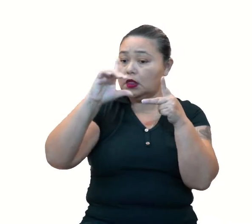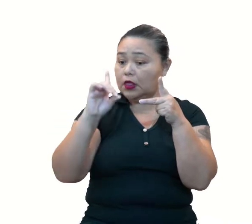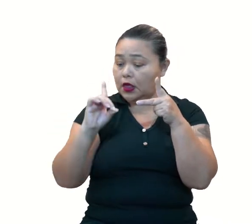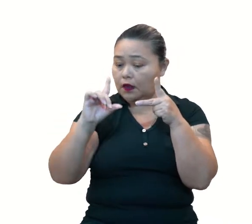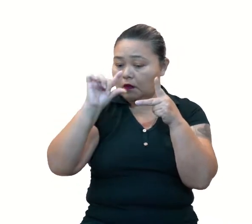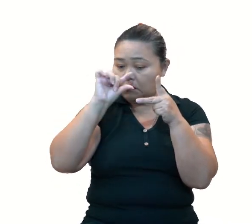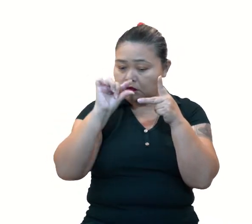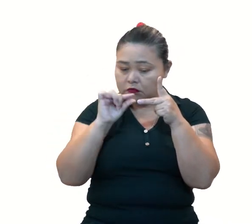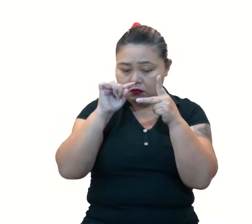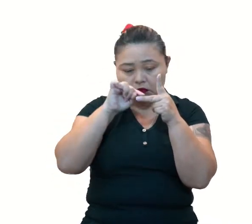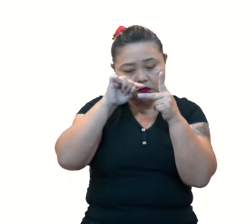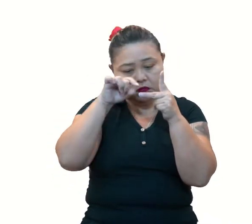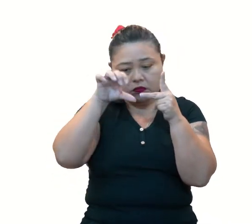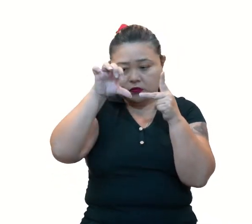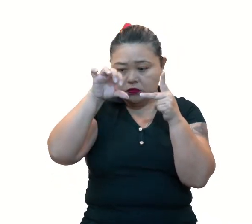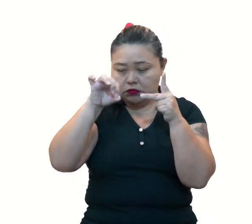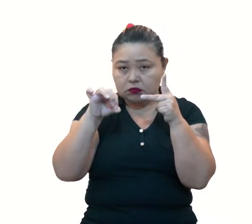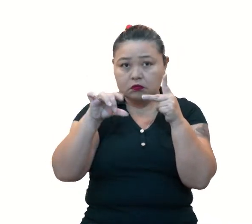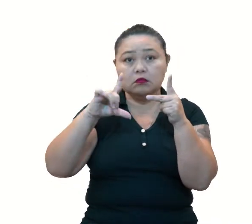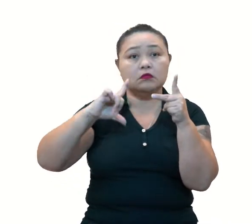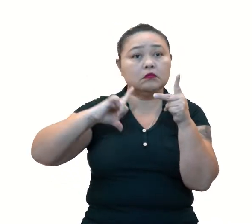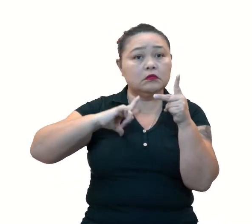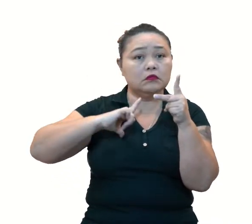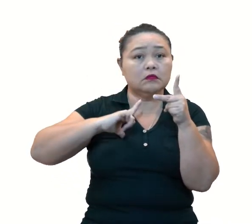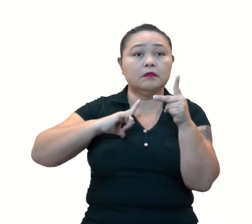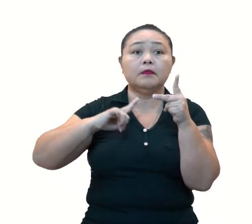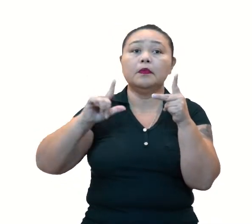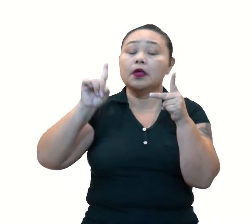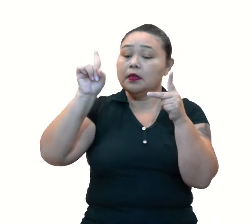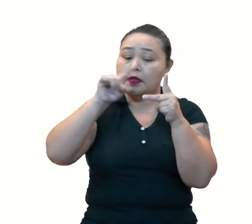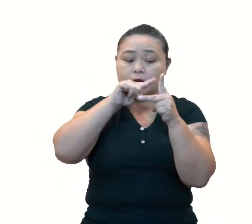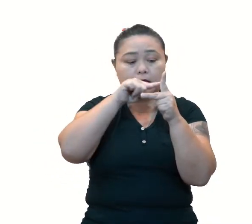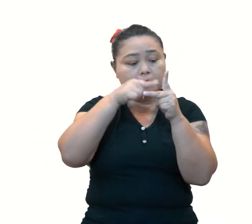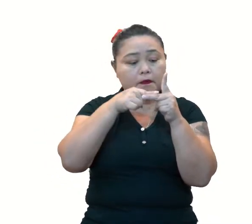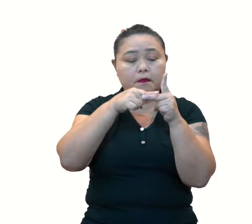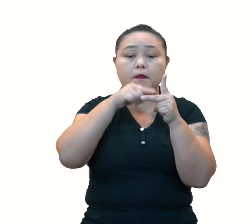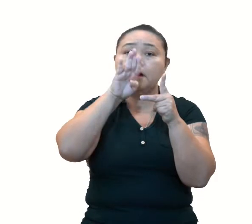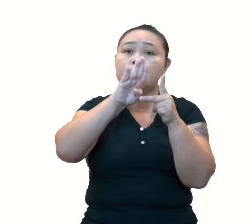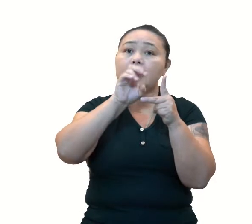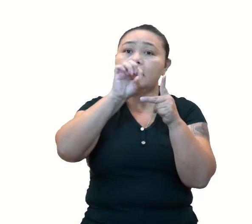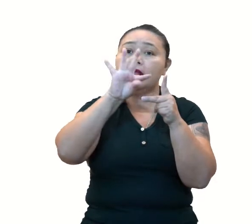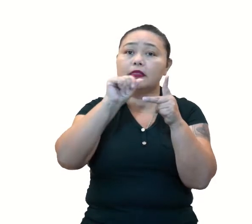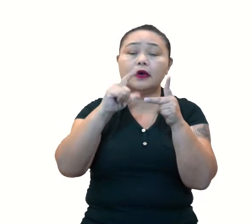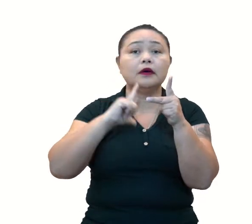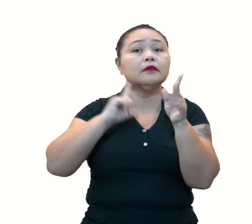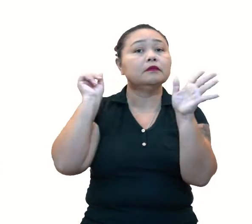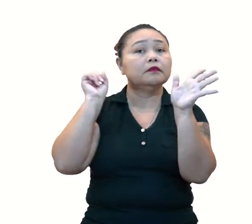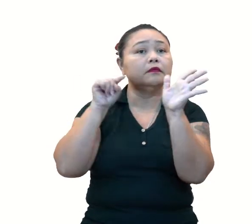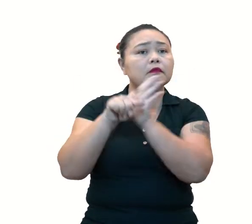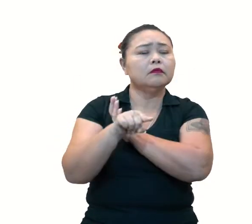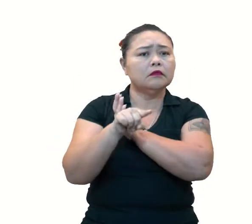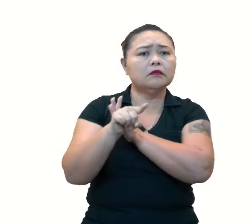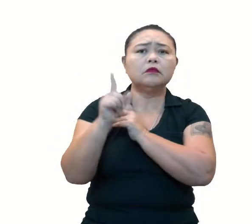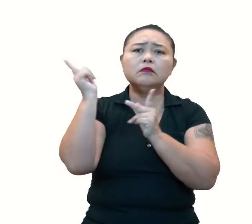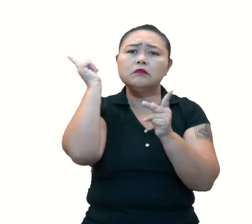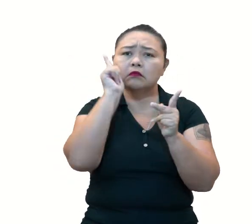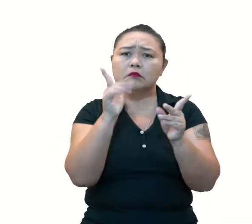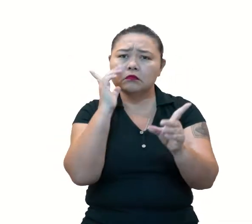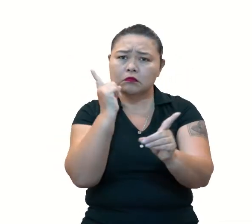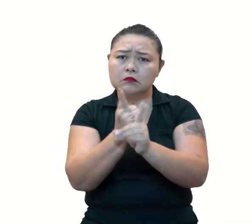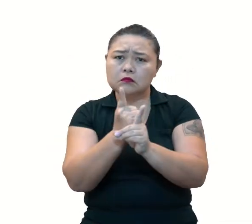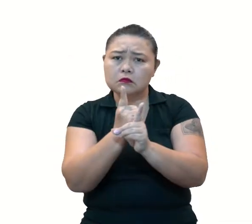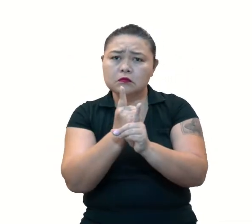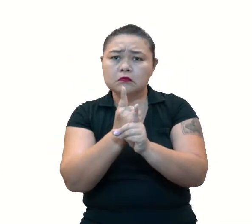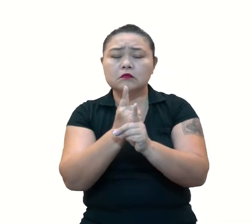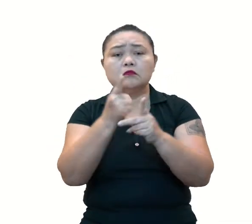um ângulo de 90 graus e também tem o ângulo beta. Então esse ângulo beta aqui, primeira pergunta, né? Você consegue identificar